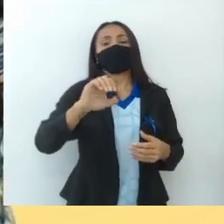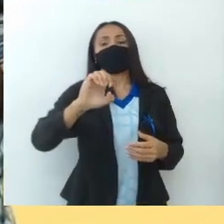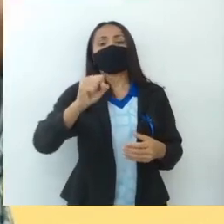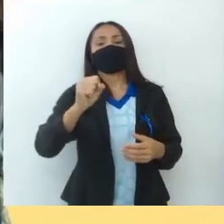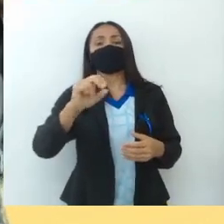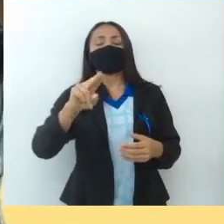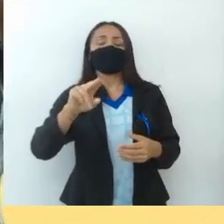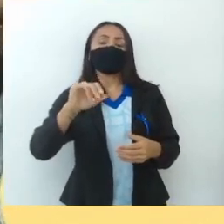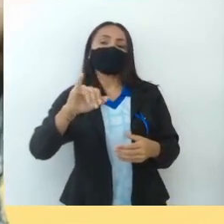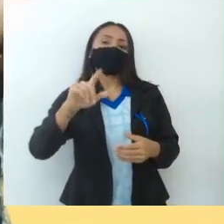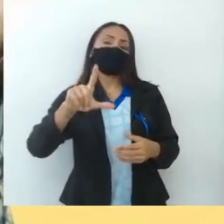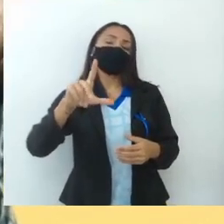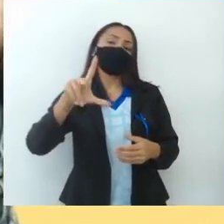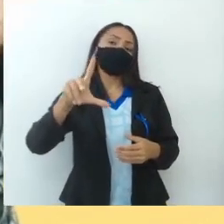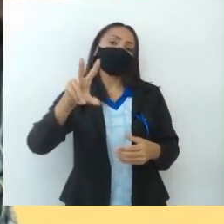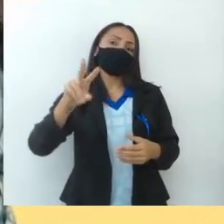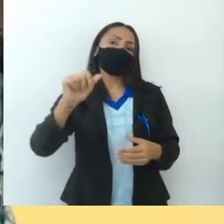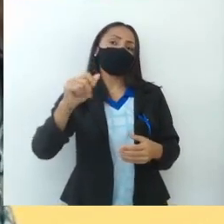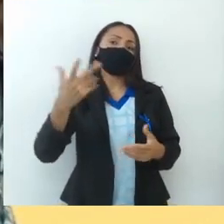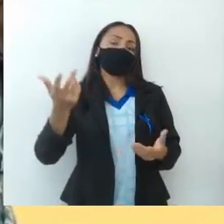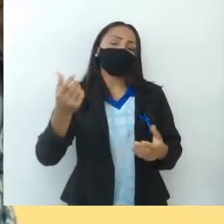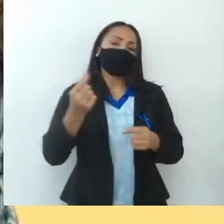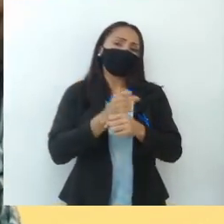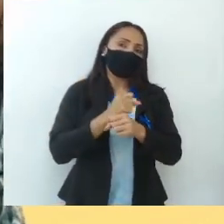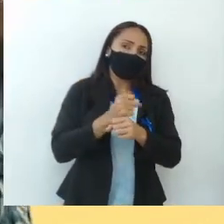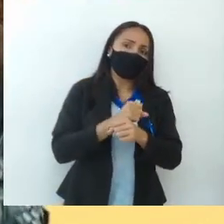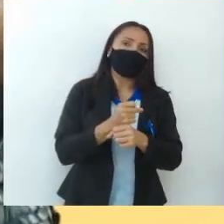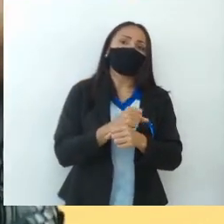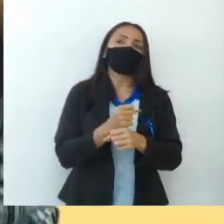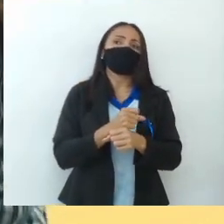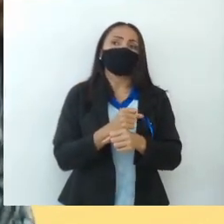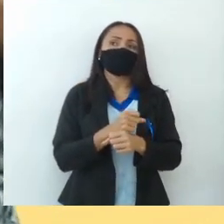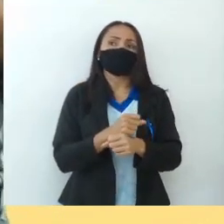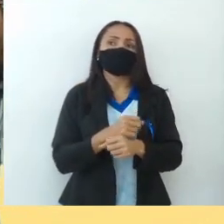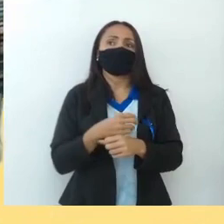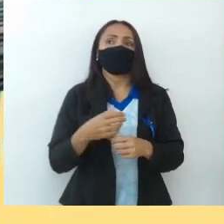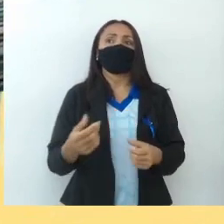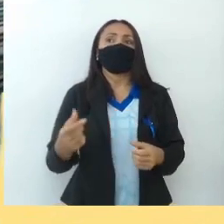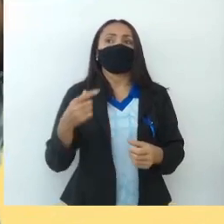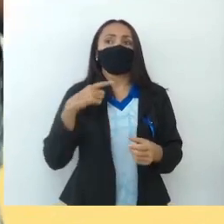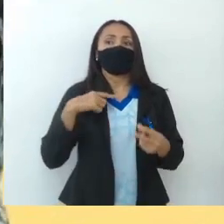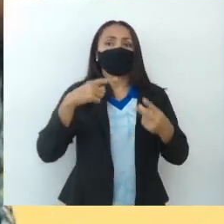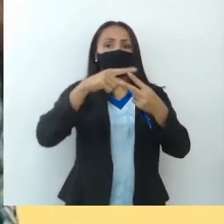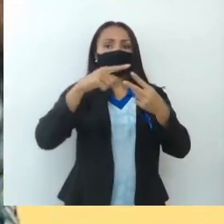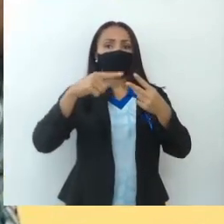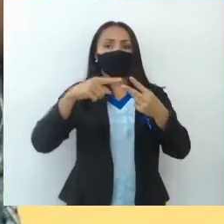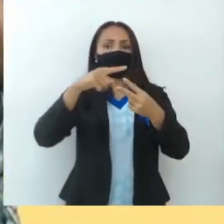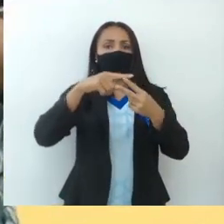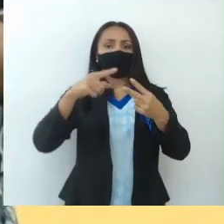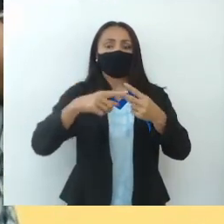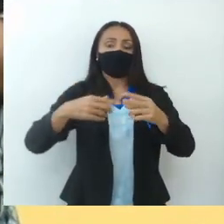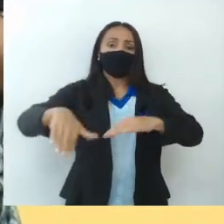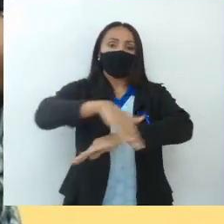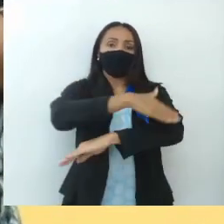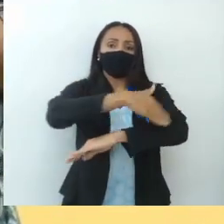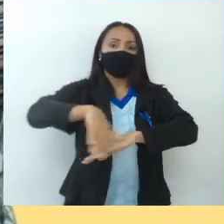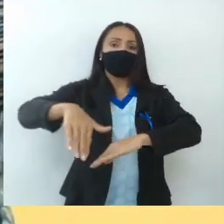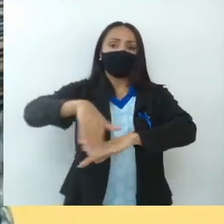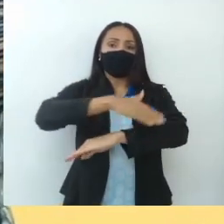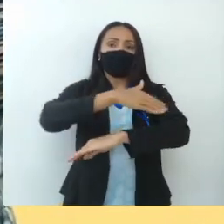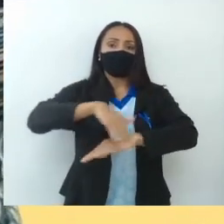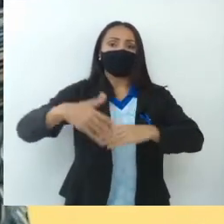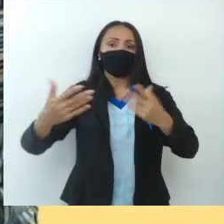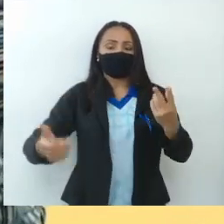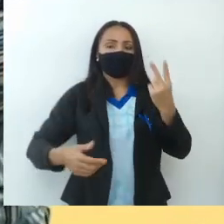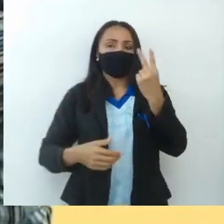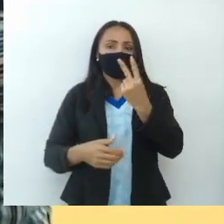pessoal? Daqui uns anos, daqui a muitos anos, viu, gente? Né, professor? Teremos aí duas ruas. A Rua Álvaro Melo e a Rua Robson